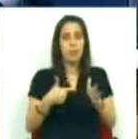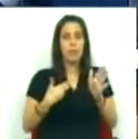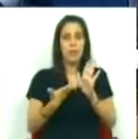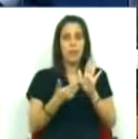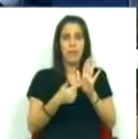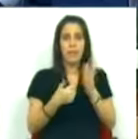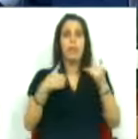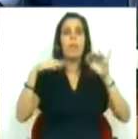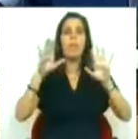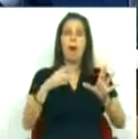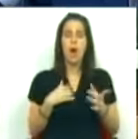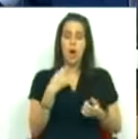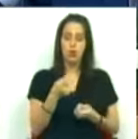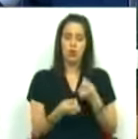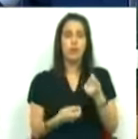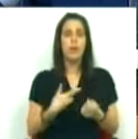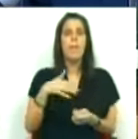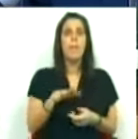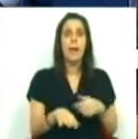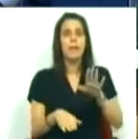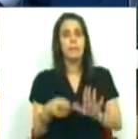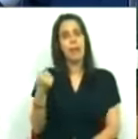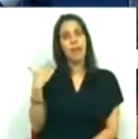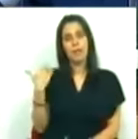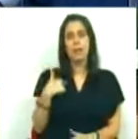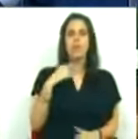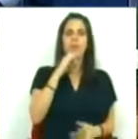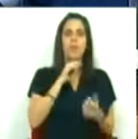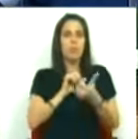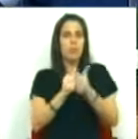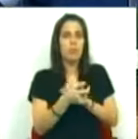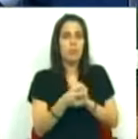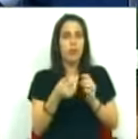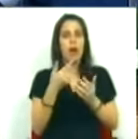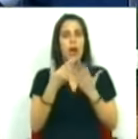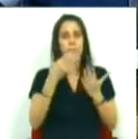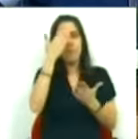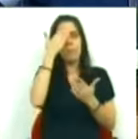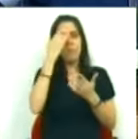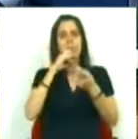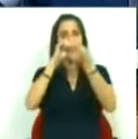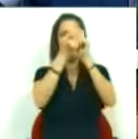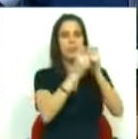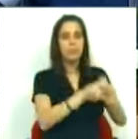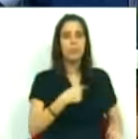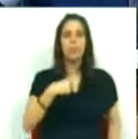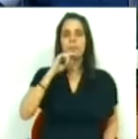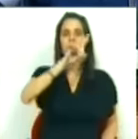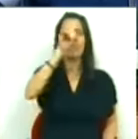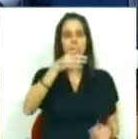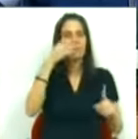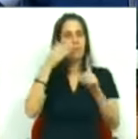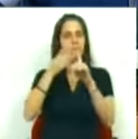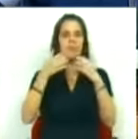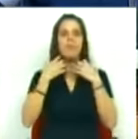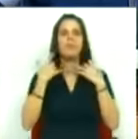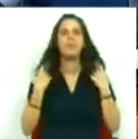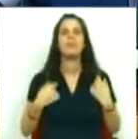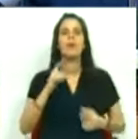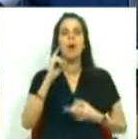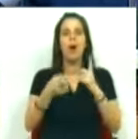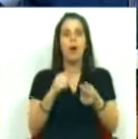eu acho que nós podemos, com os pequenos passos que temos dado mais recentemente, ir mudando por decreto algumas mentalidades. Assim que eu lhe perguntava muito concretamente